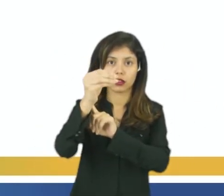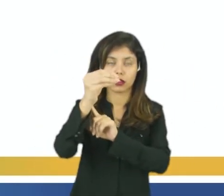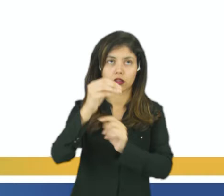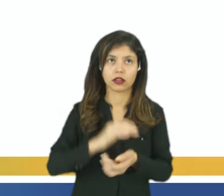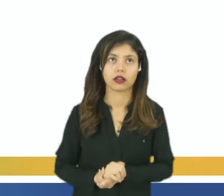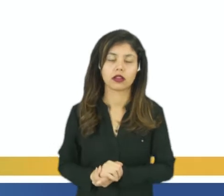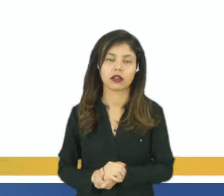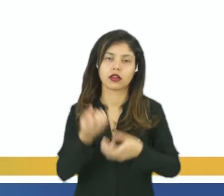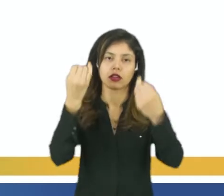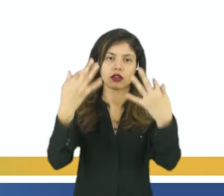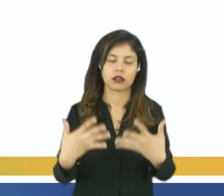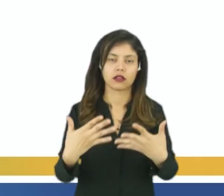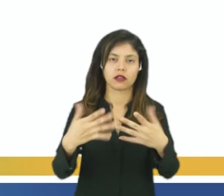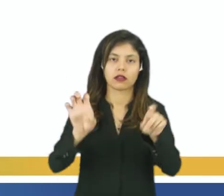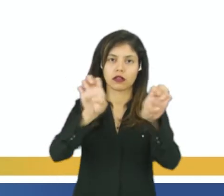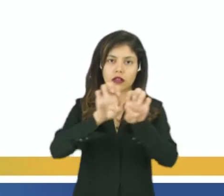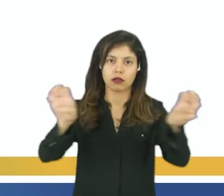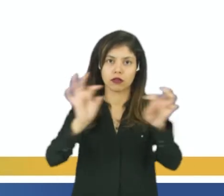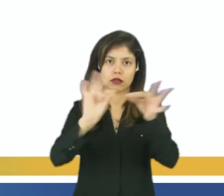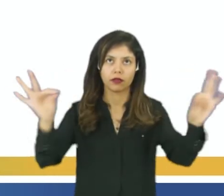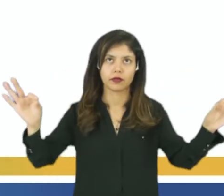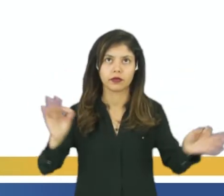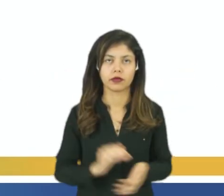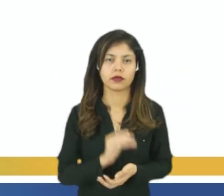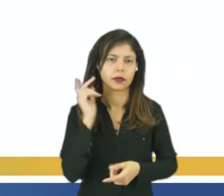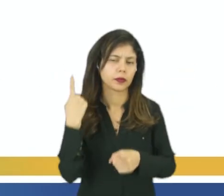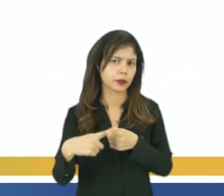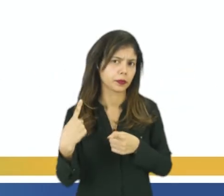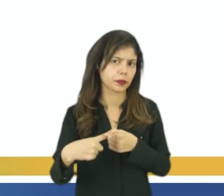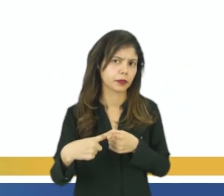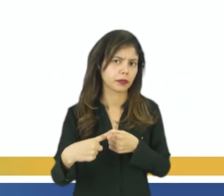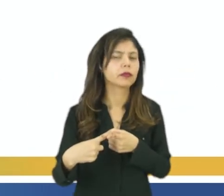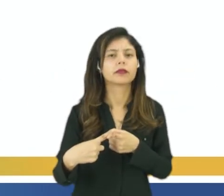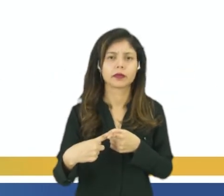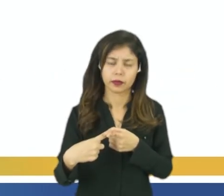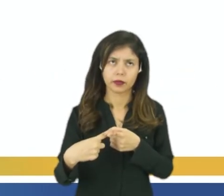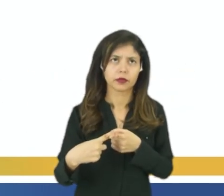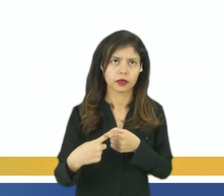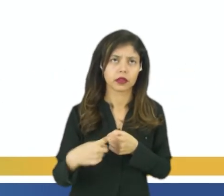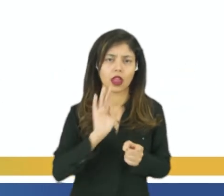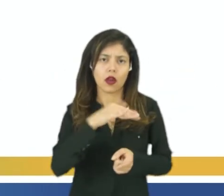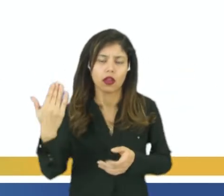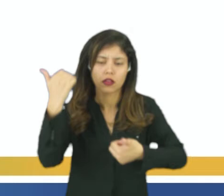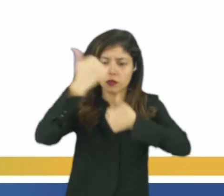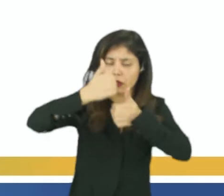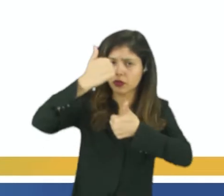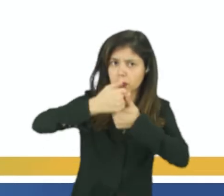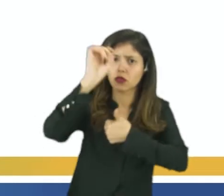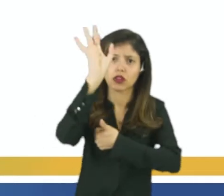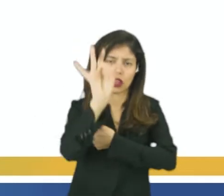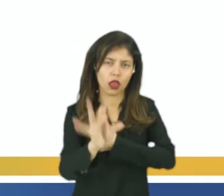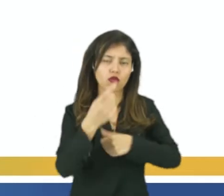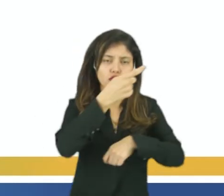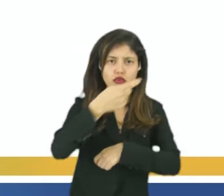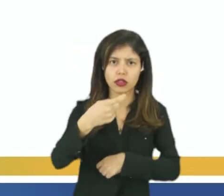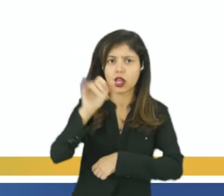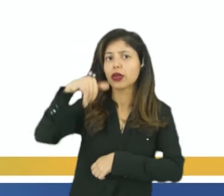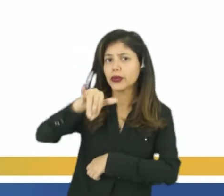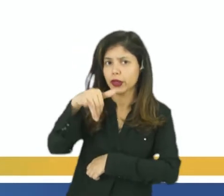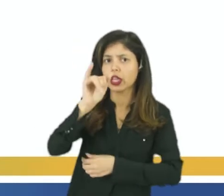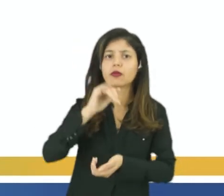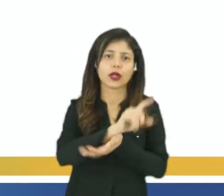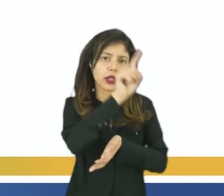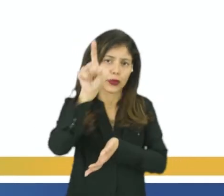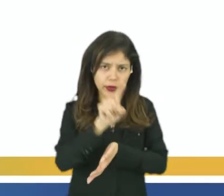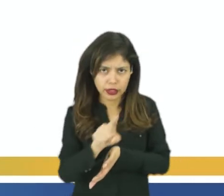Então, essa é uma solução dessa equação. Por quê? Quando você fez a substituição do x, do y e